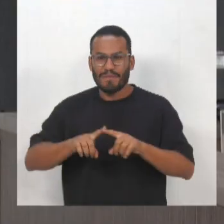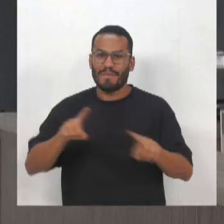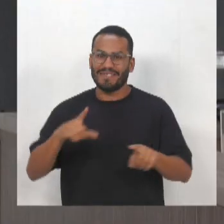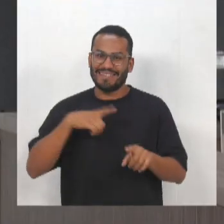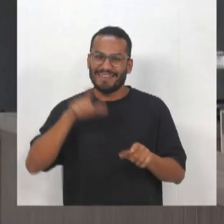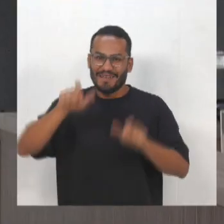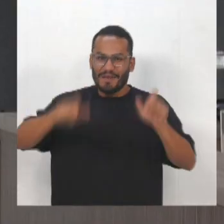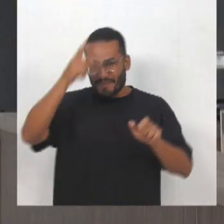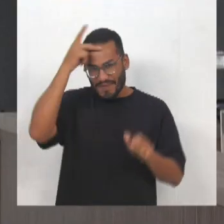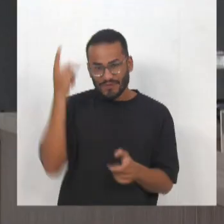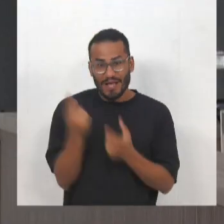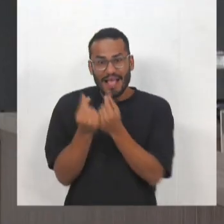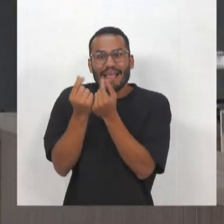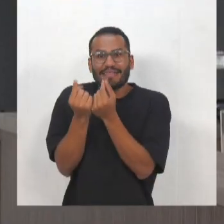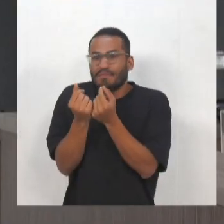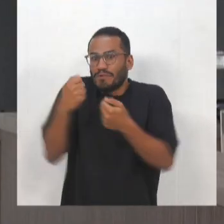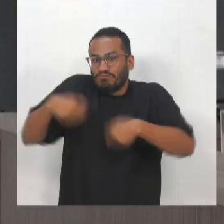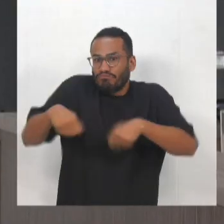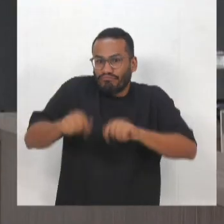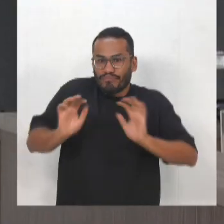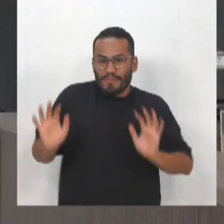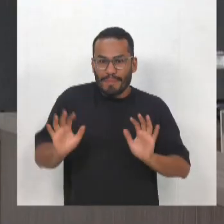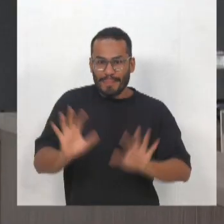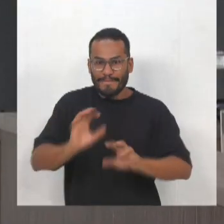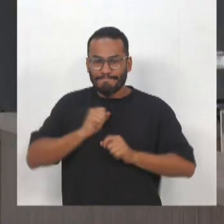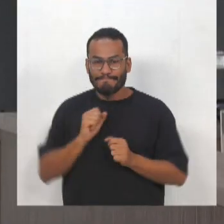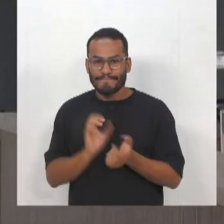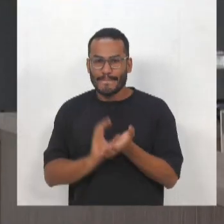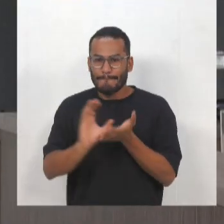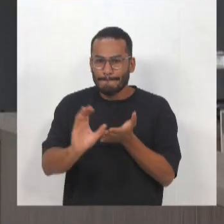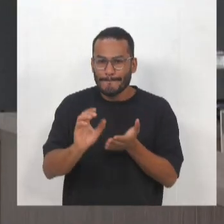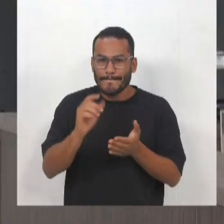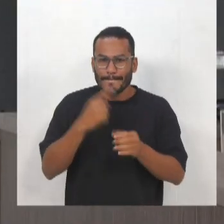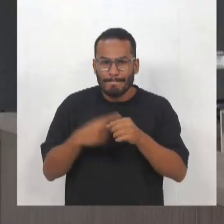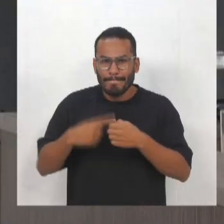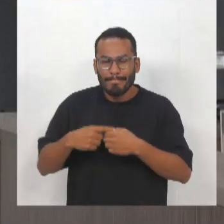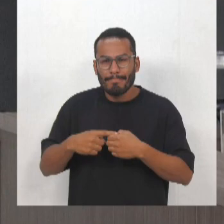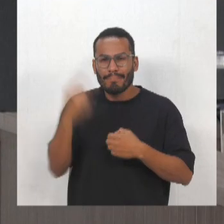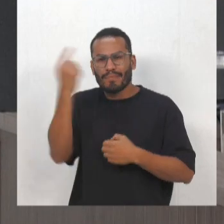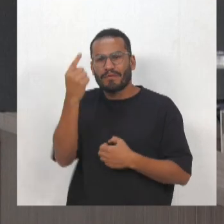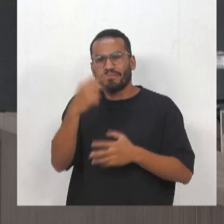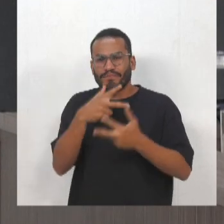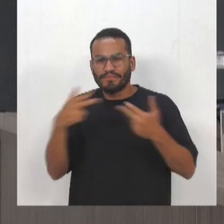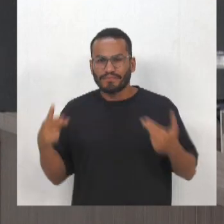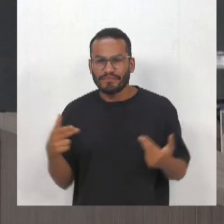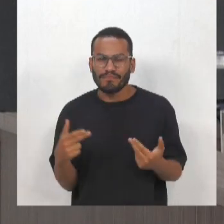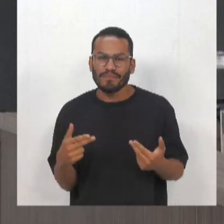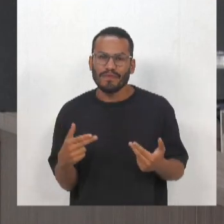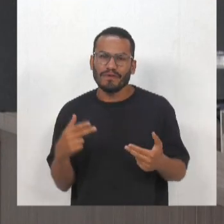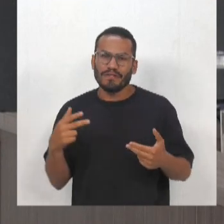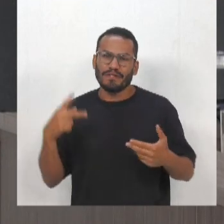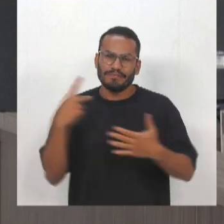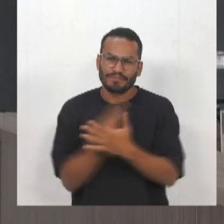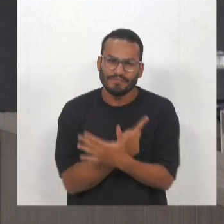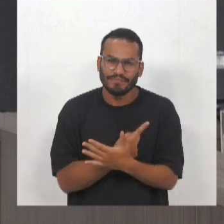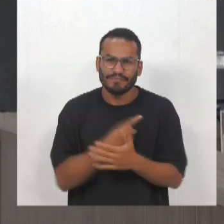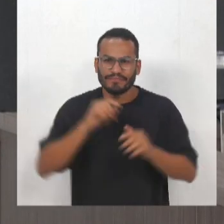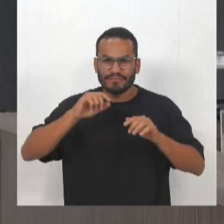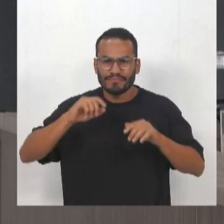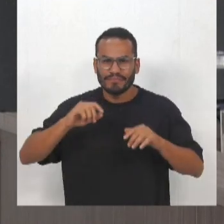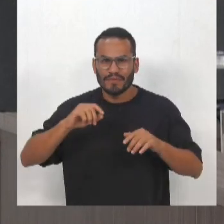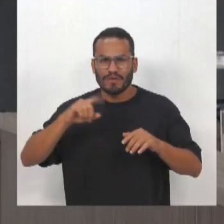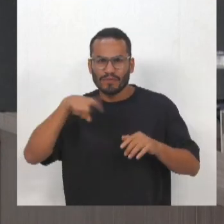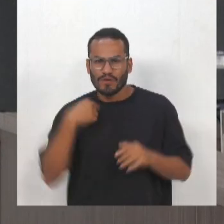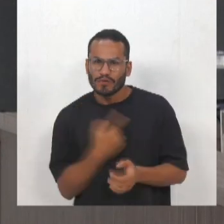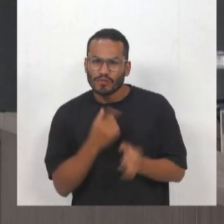tem pessoas que têm renda suficiente para não precisar receber recurso do município. Fica esse primeiro ponto. Efeito colateral também adverso. O